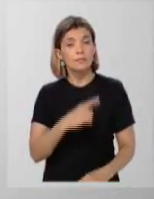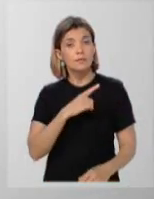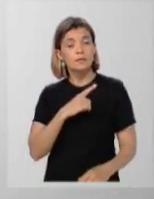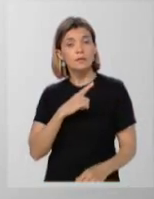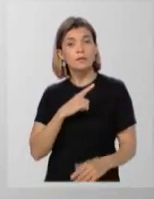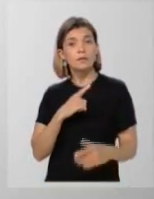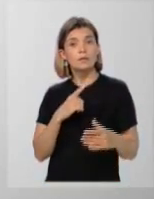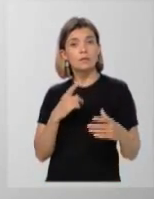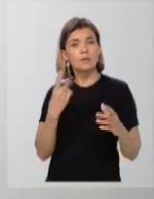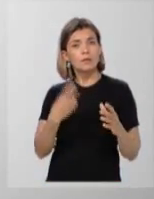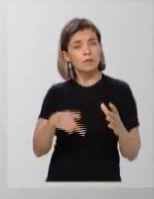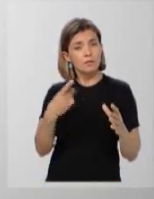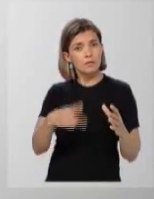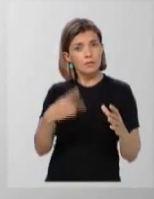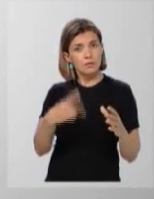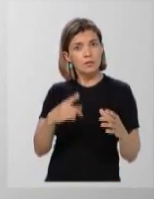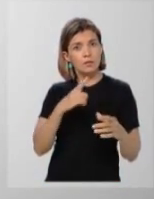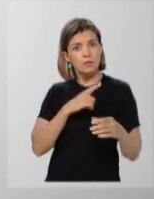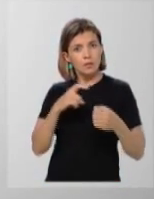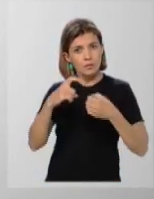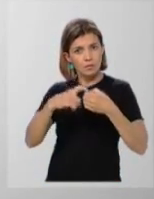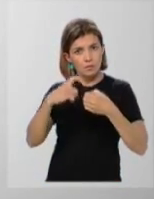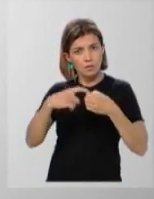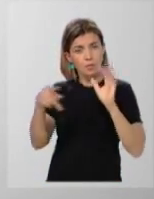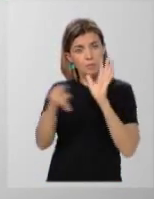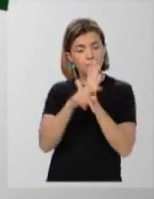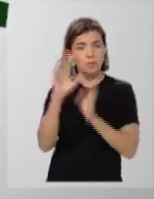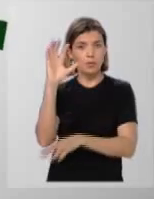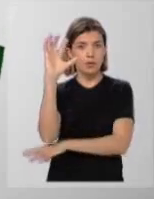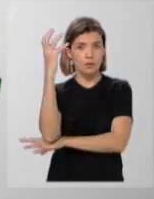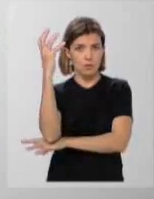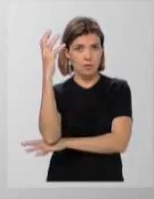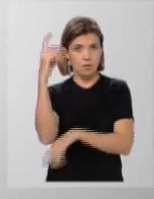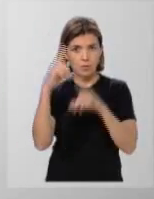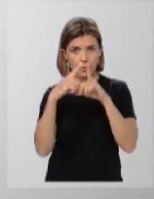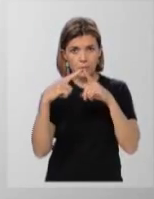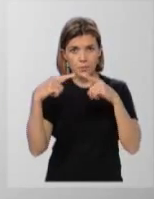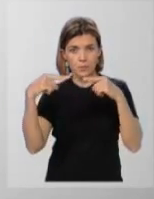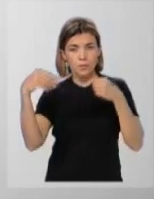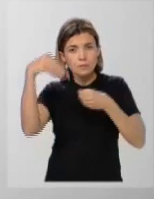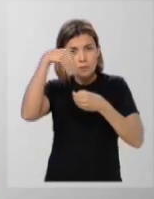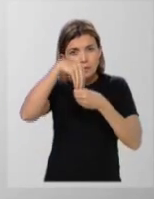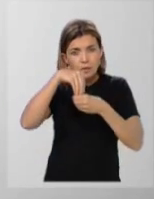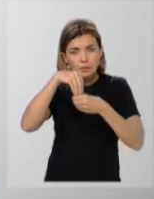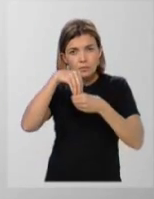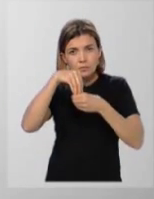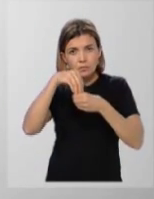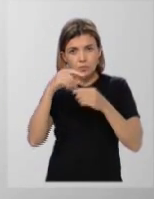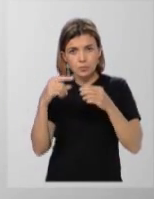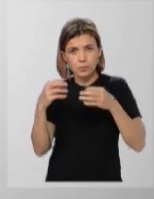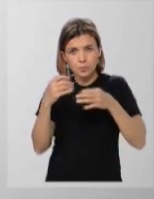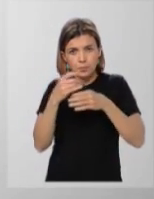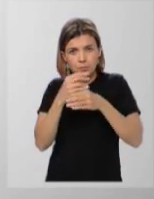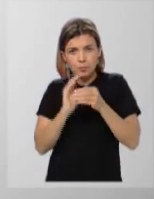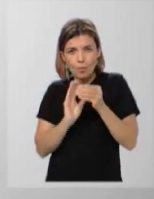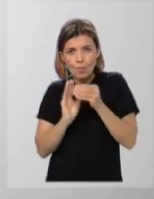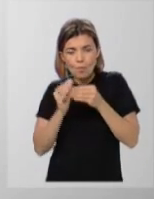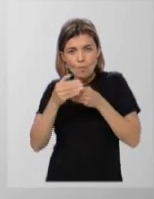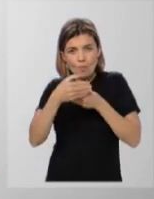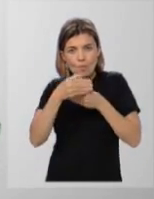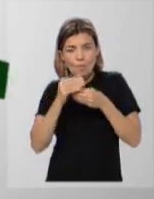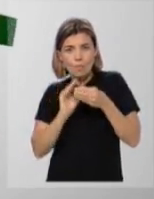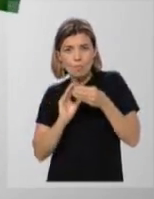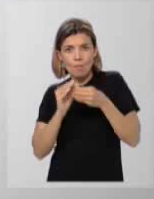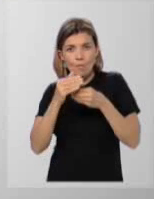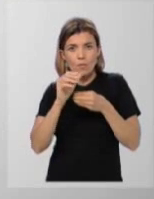Outras características distinguem as células vegetais, como a presença de celulose na constituição de sua parede